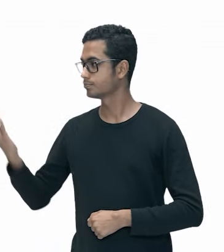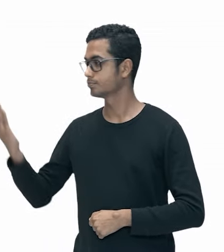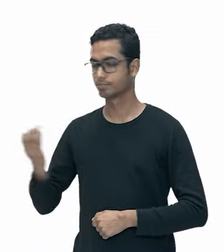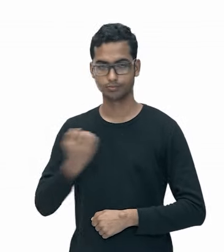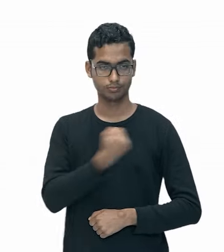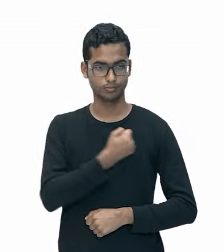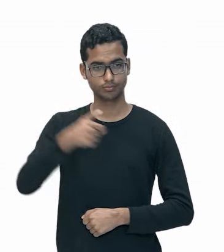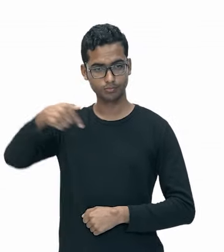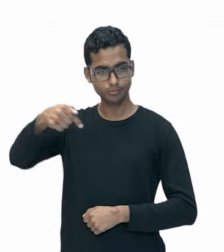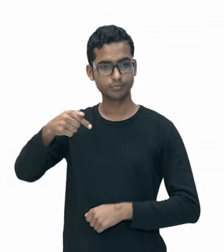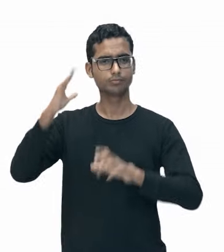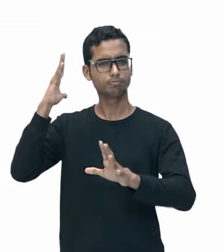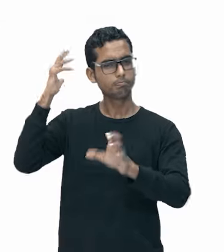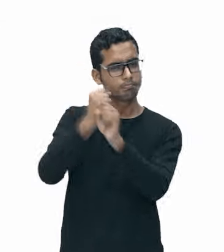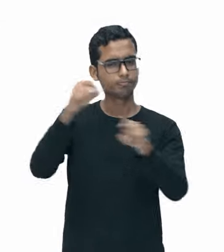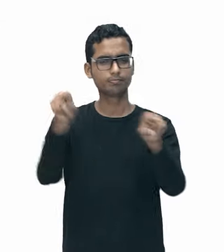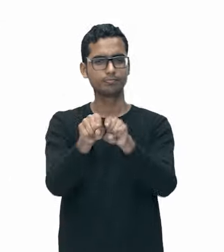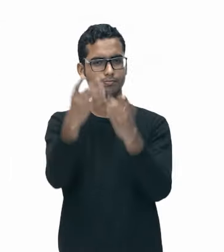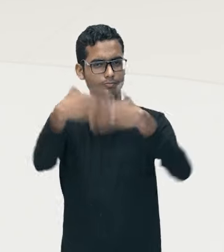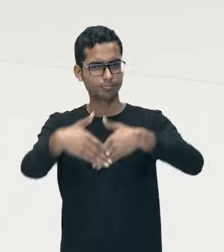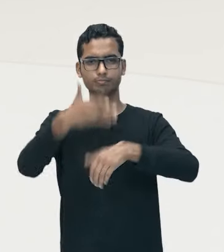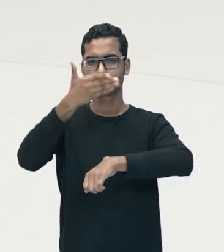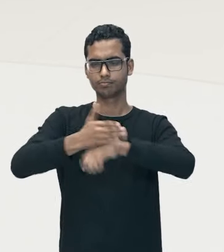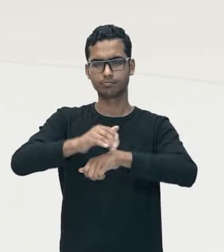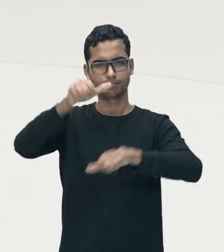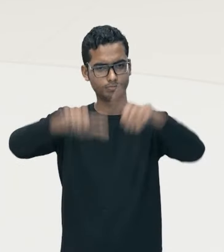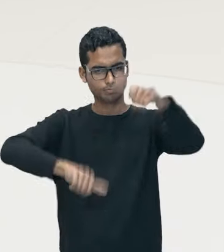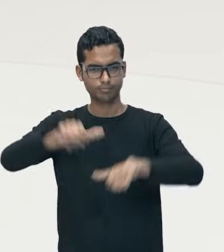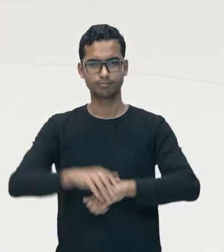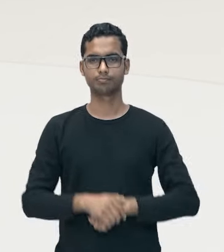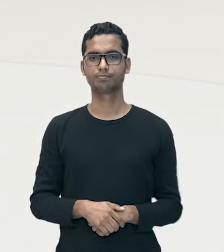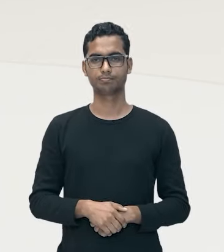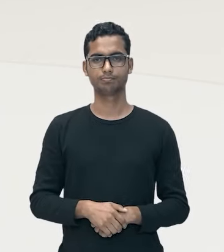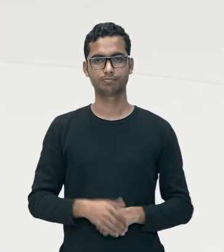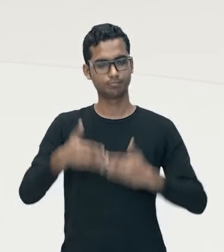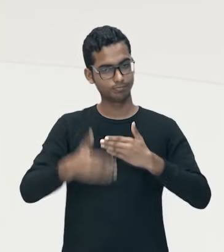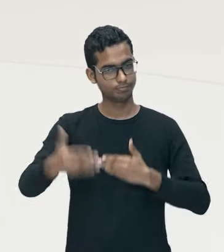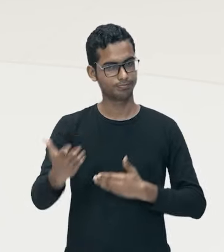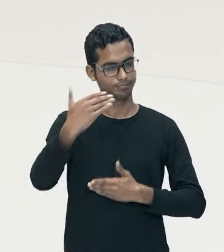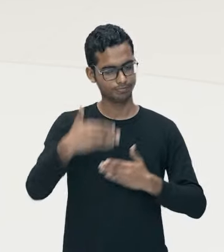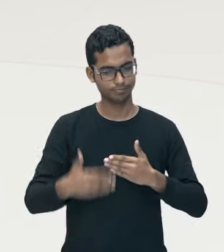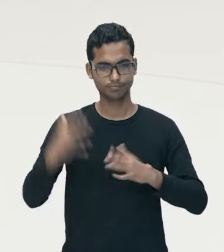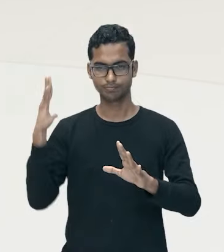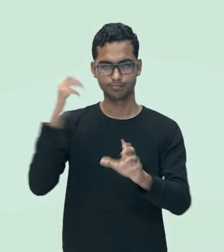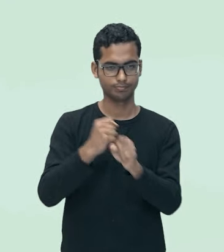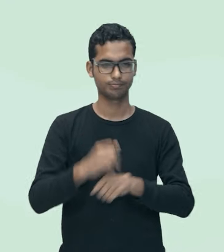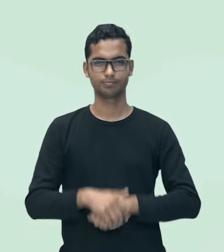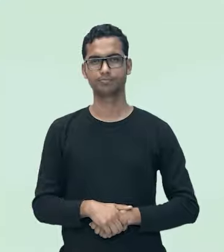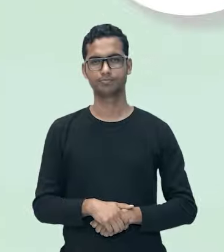sete revisão e avaliação Então vamos lá paraa nossa